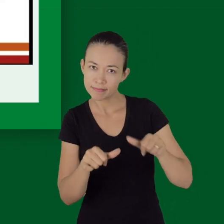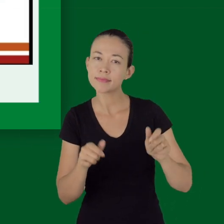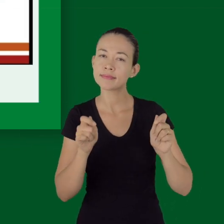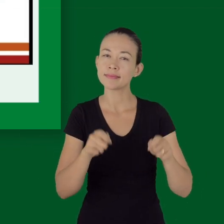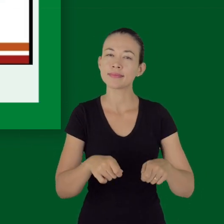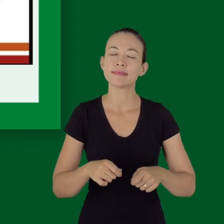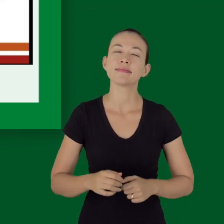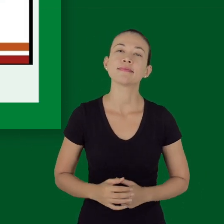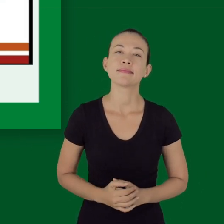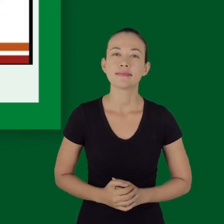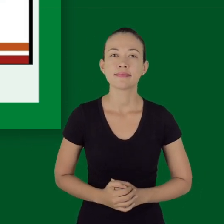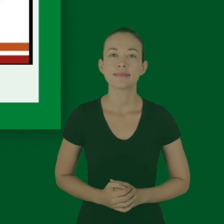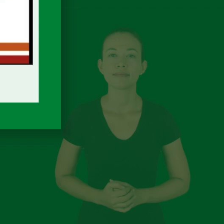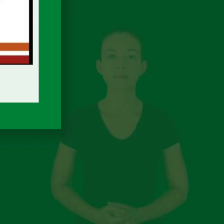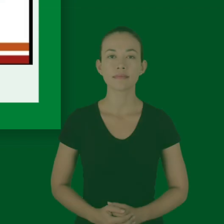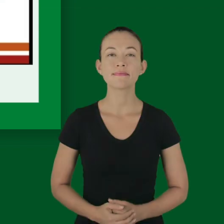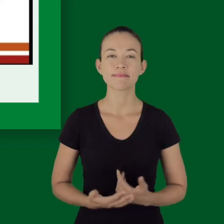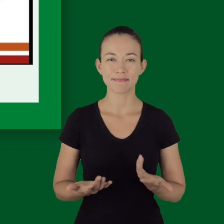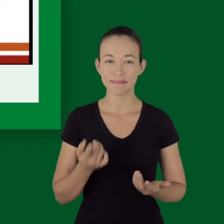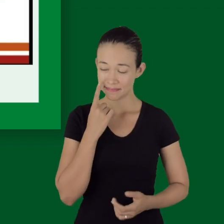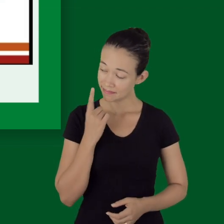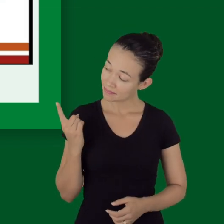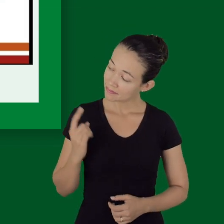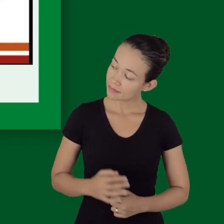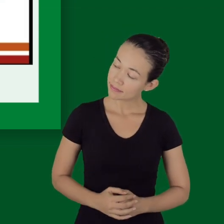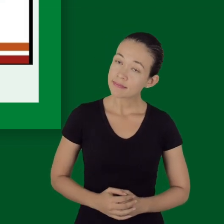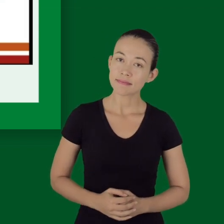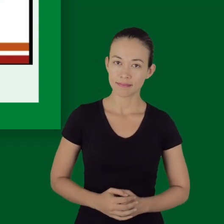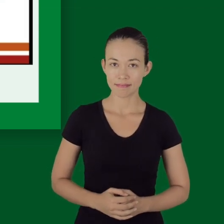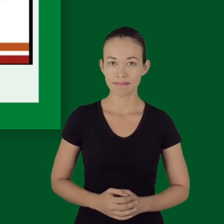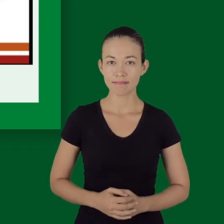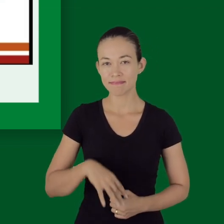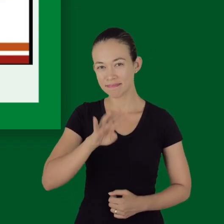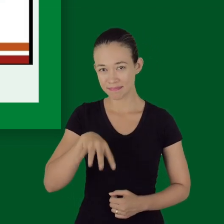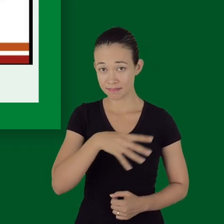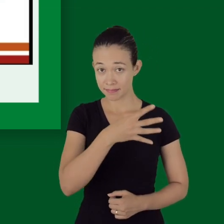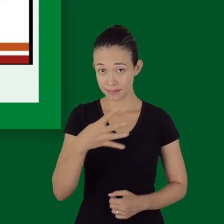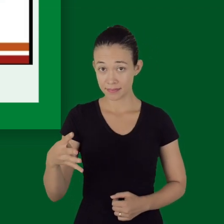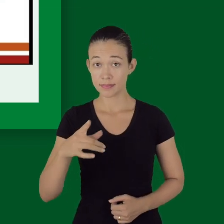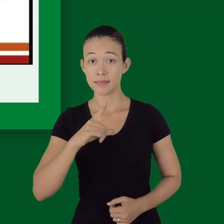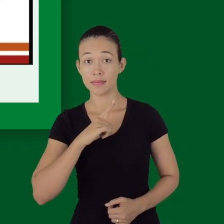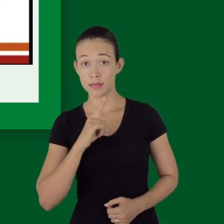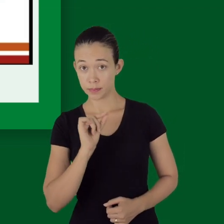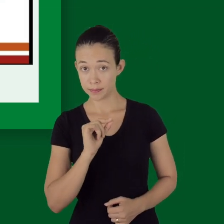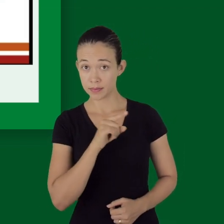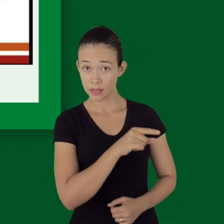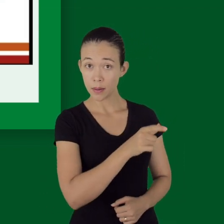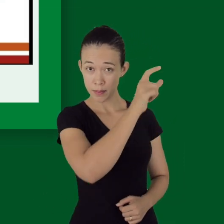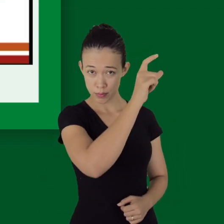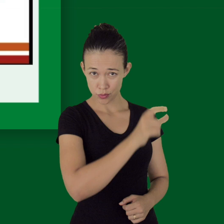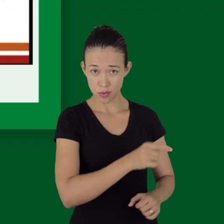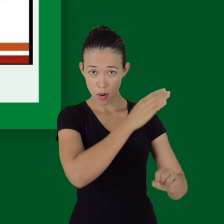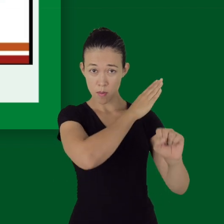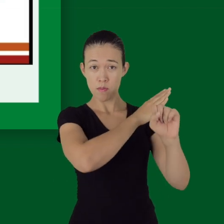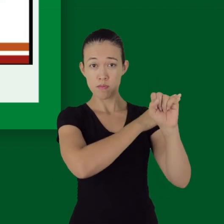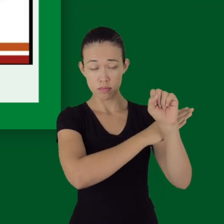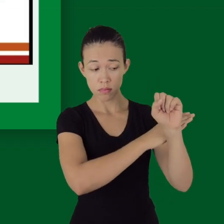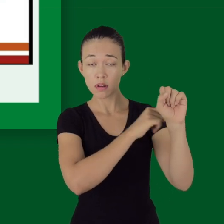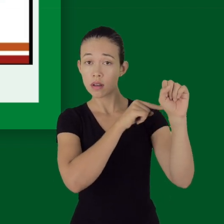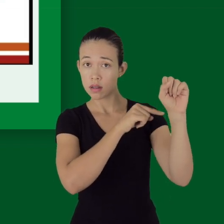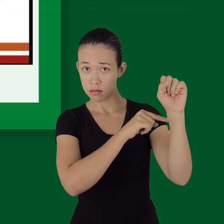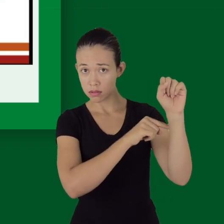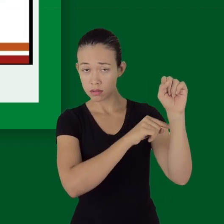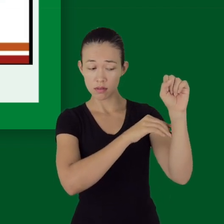até de cima para baixo, né? Então, daquela altura da lesão para baixo, ele tem perda da função motora e sensitiva